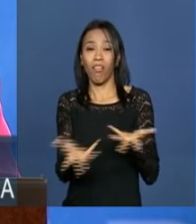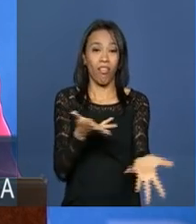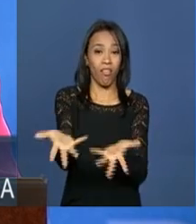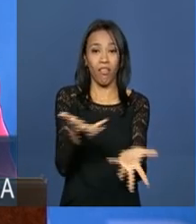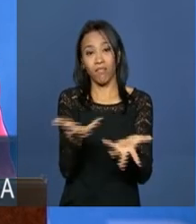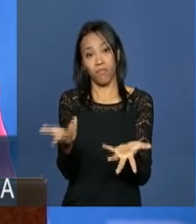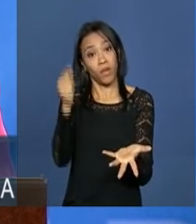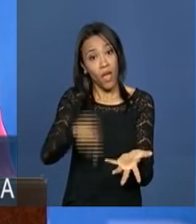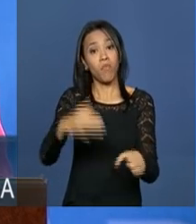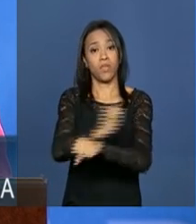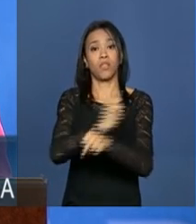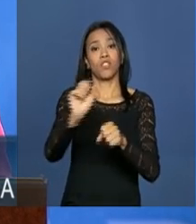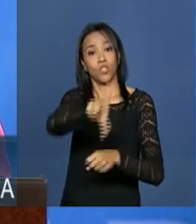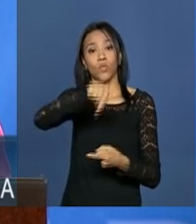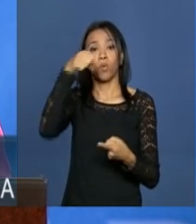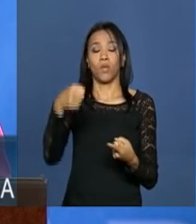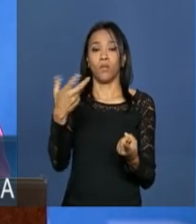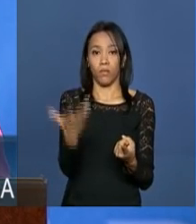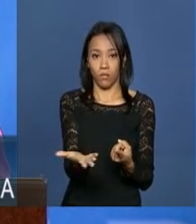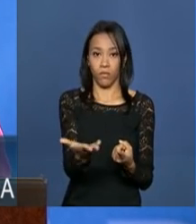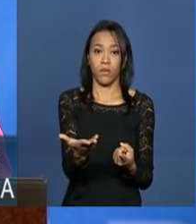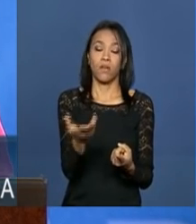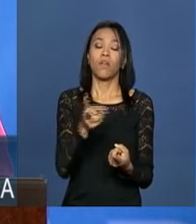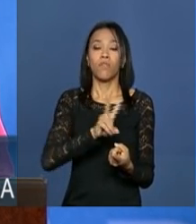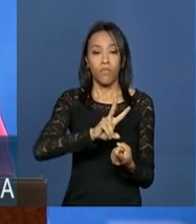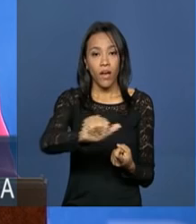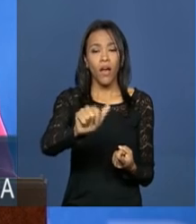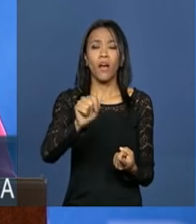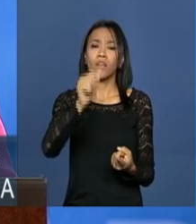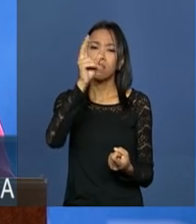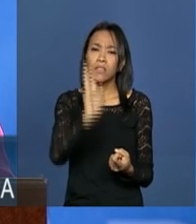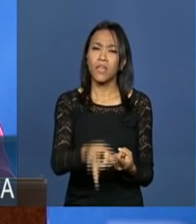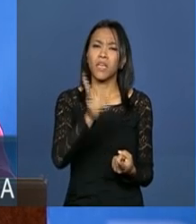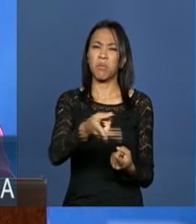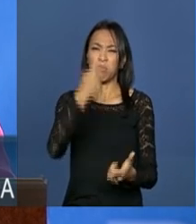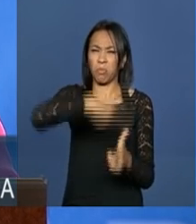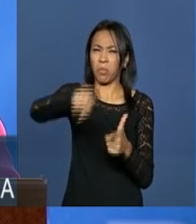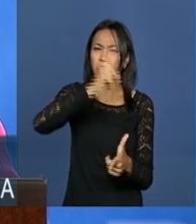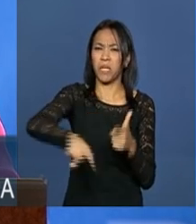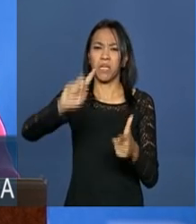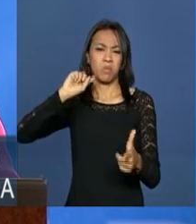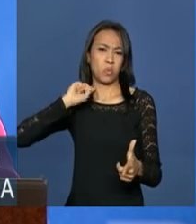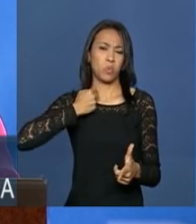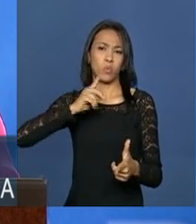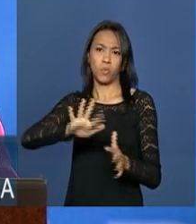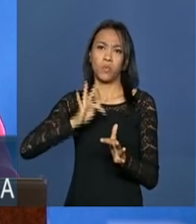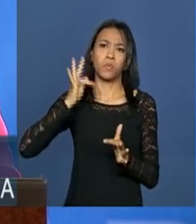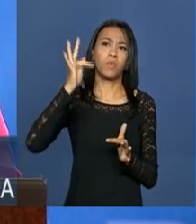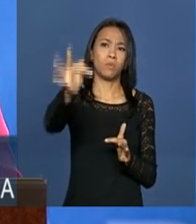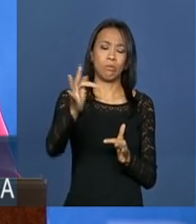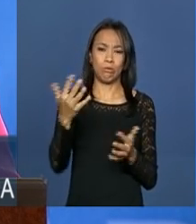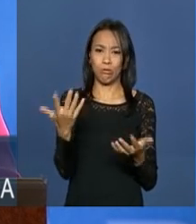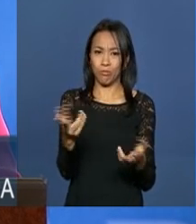método de escolha. Ficará para sempre uma nódua e uma ameaça para todos.